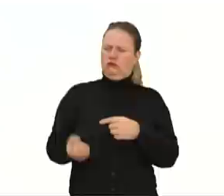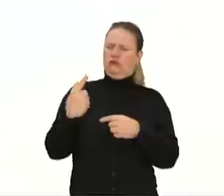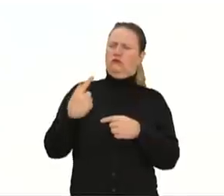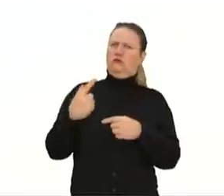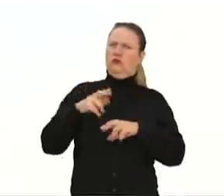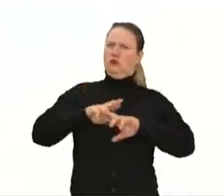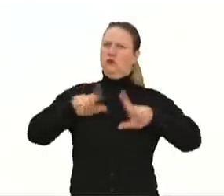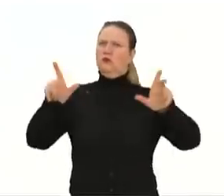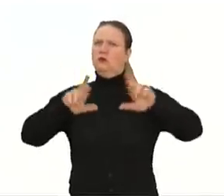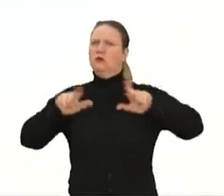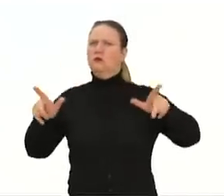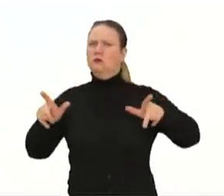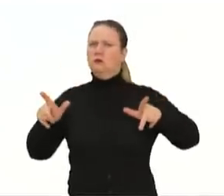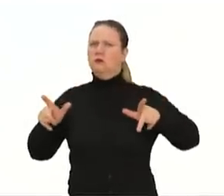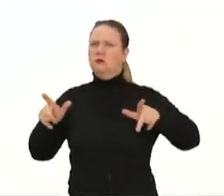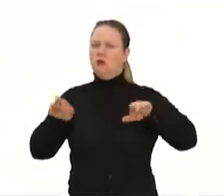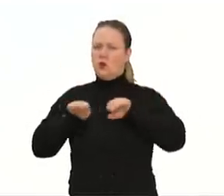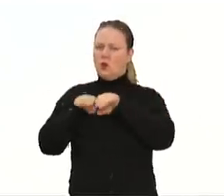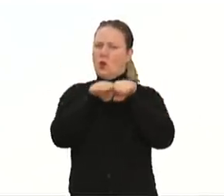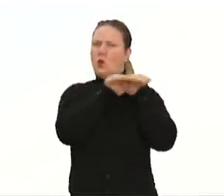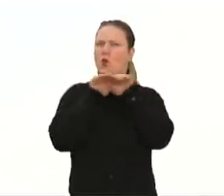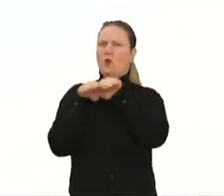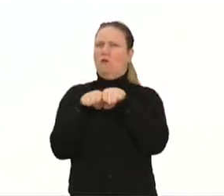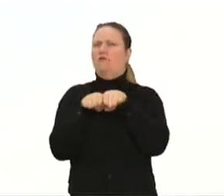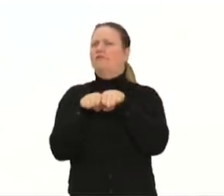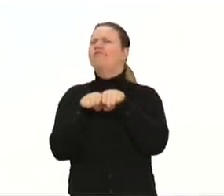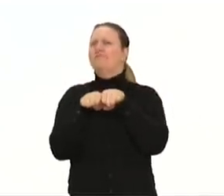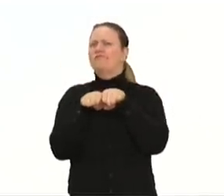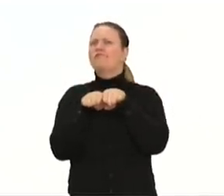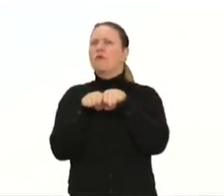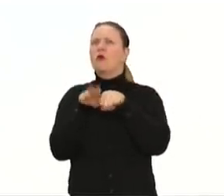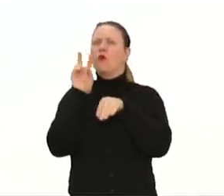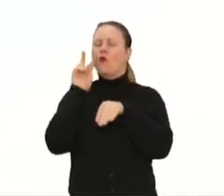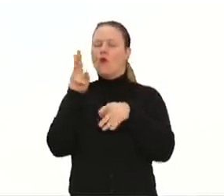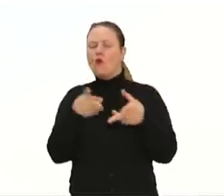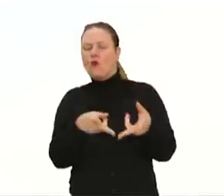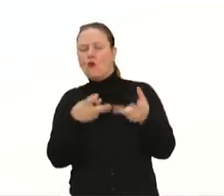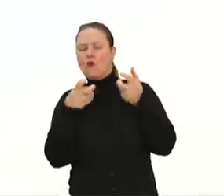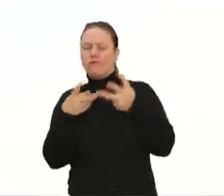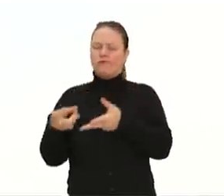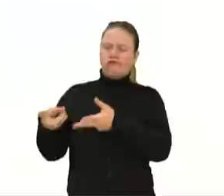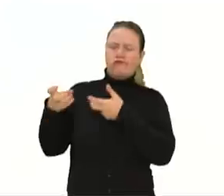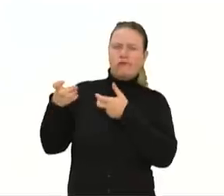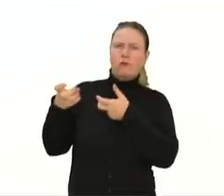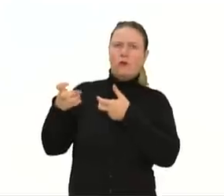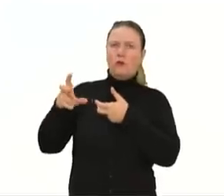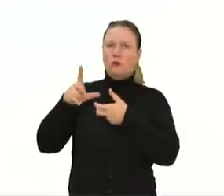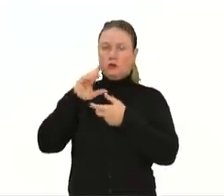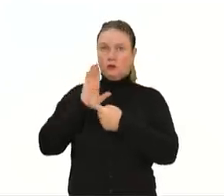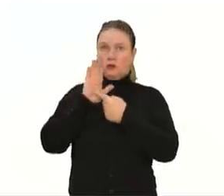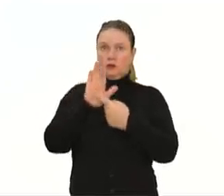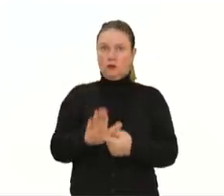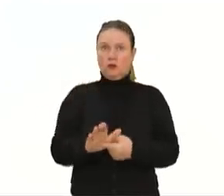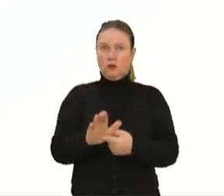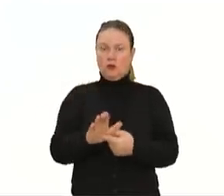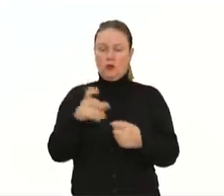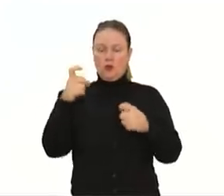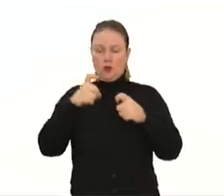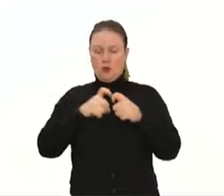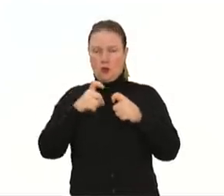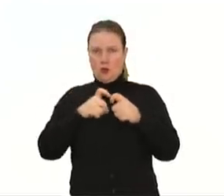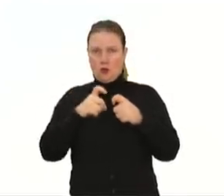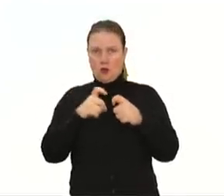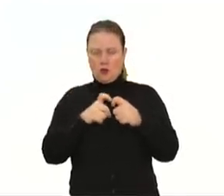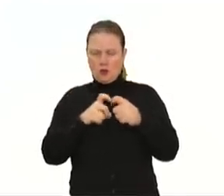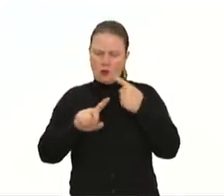um formato diferente do padrão. Ou seja, analisando isso aqui, mostrando isso no hemograma, o médico, né, já